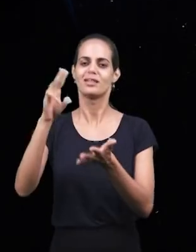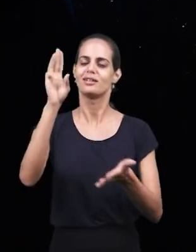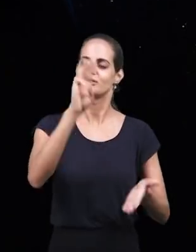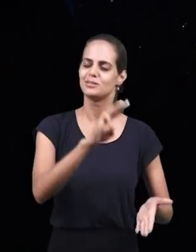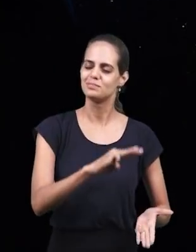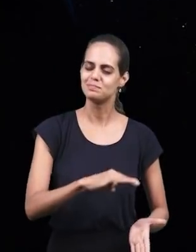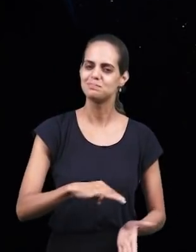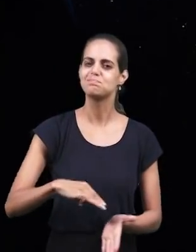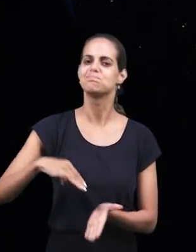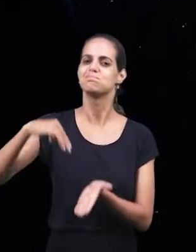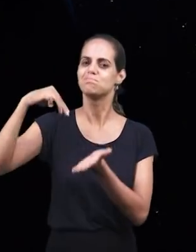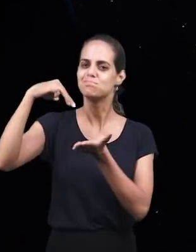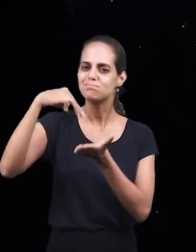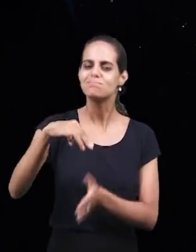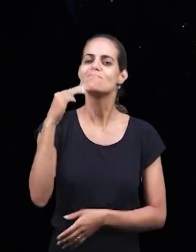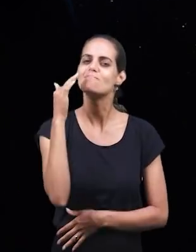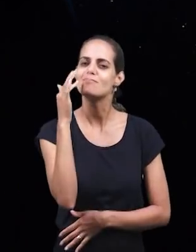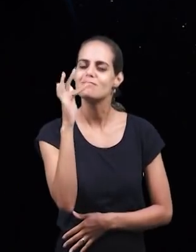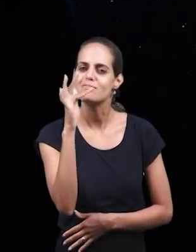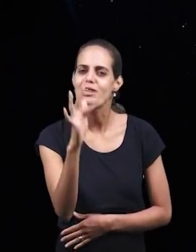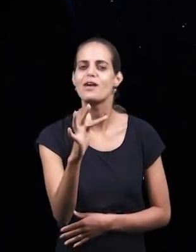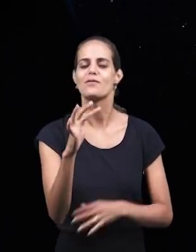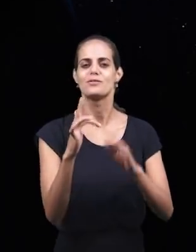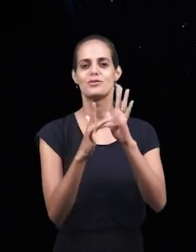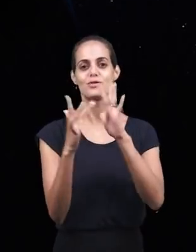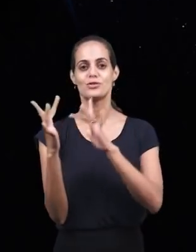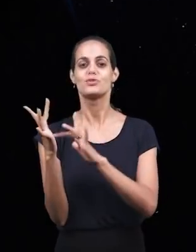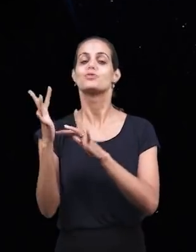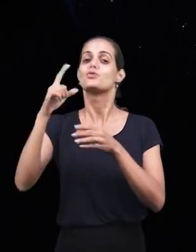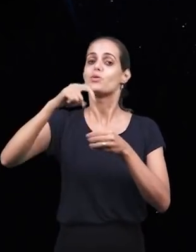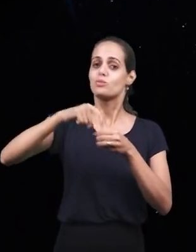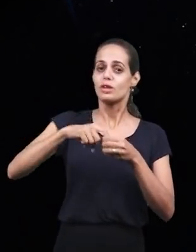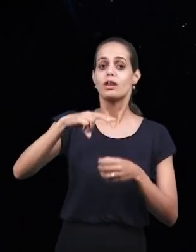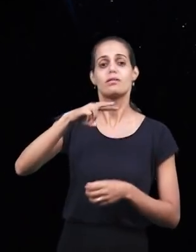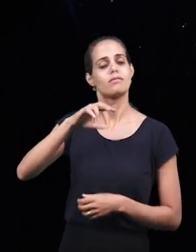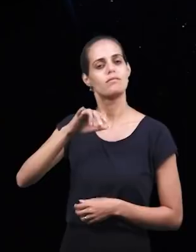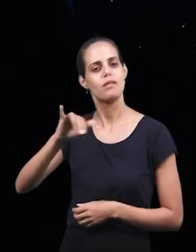Maranata, em breve o Senhor voltará.